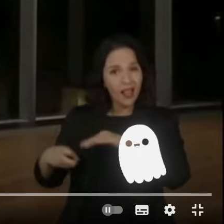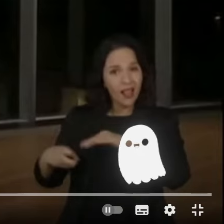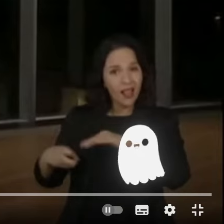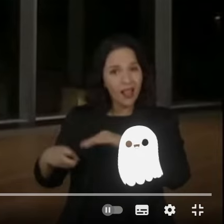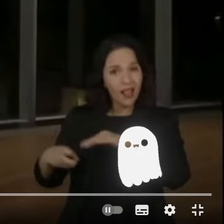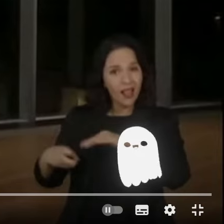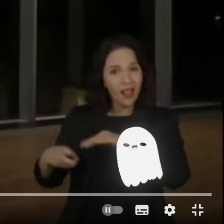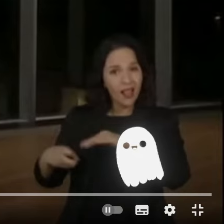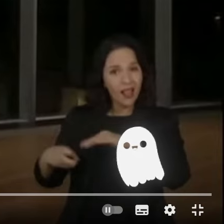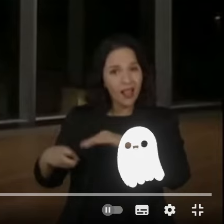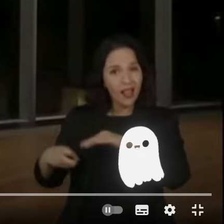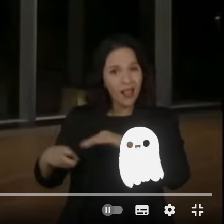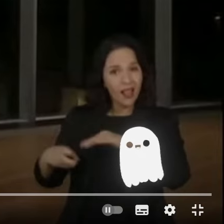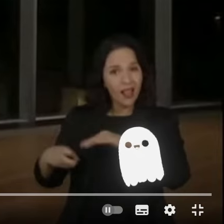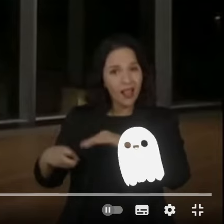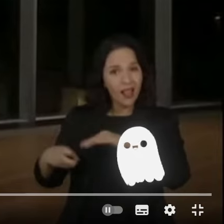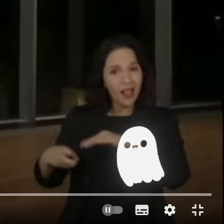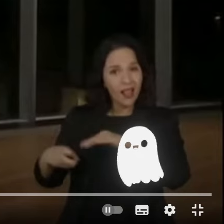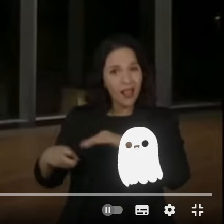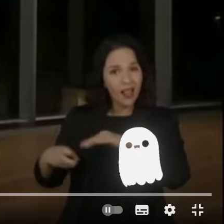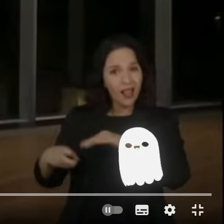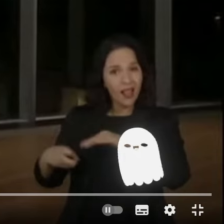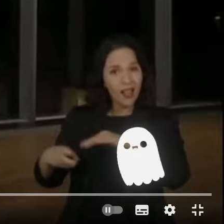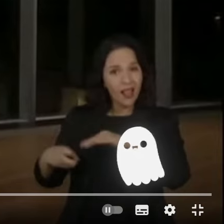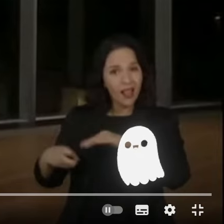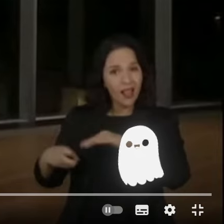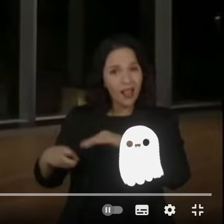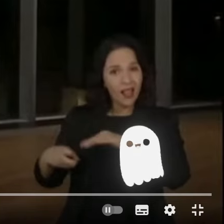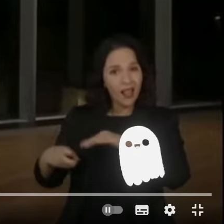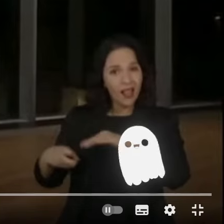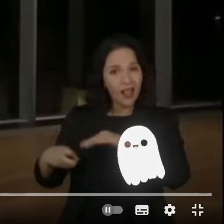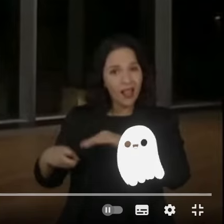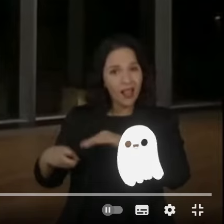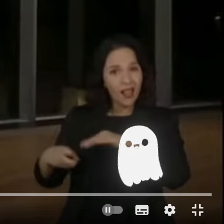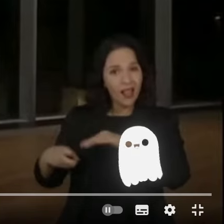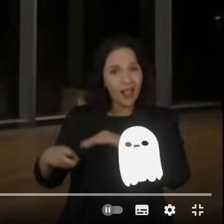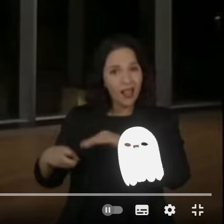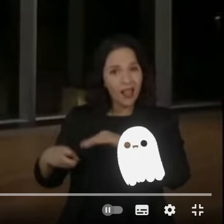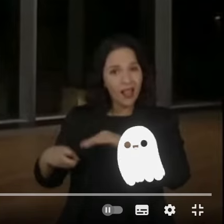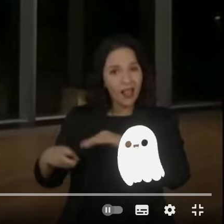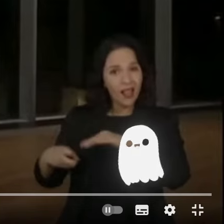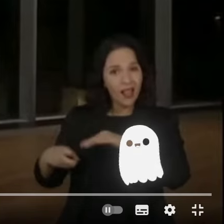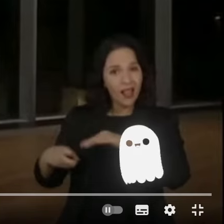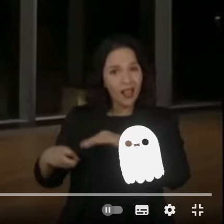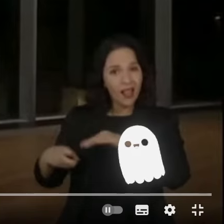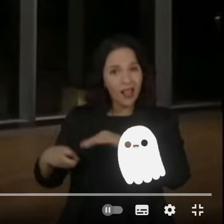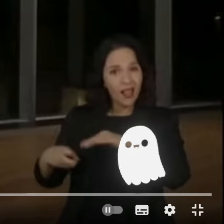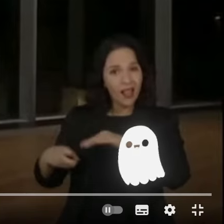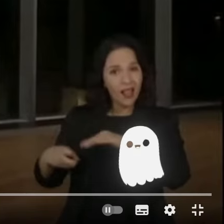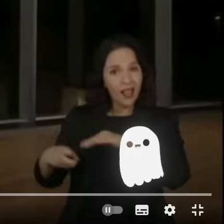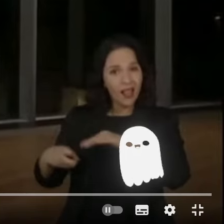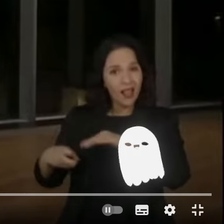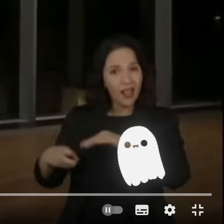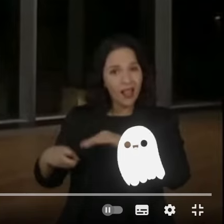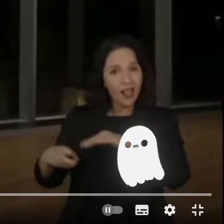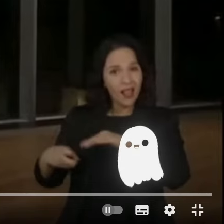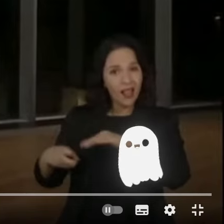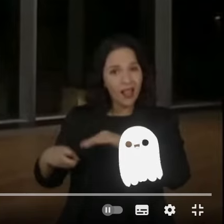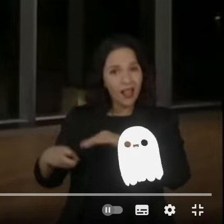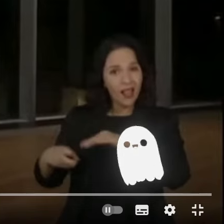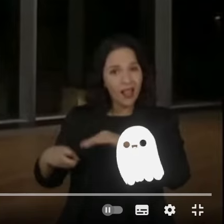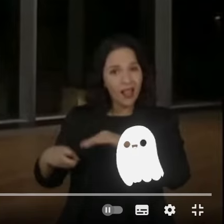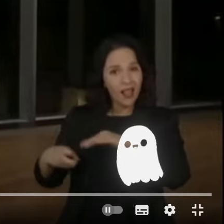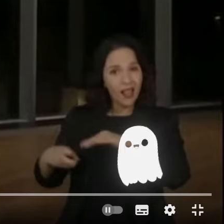se dá certo, não sei o quê. Centavos. Sabe? Se eu falar pra VSS que meu primo é esse que tá na ambulância gritando